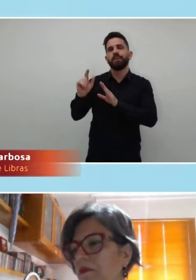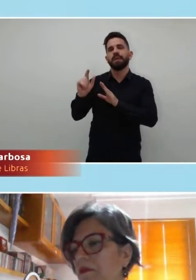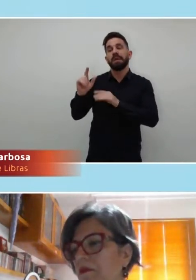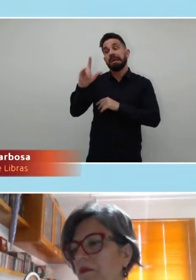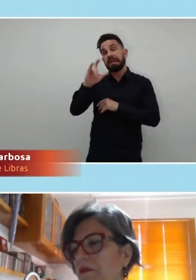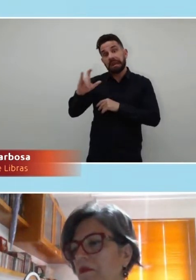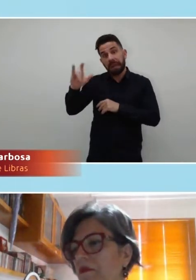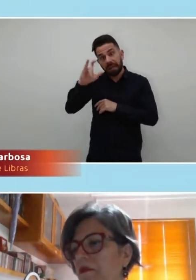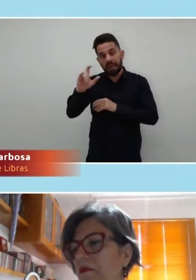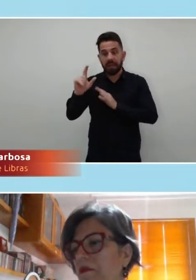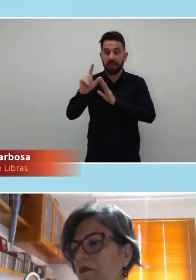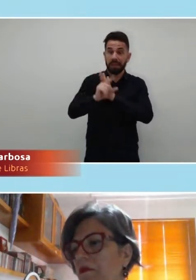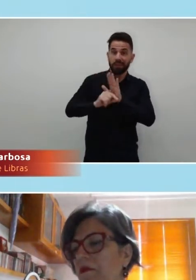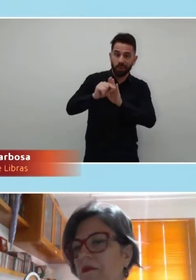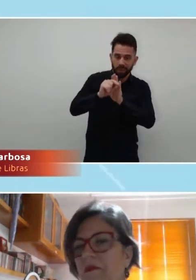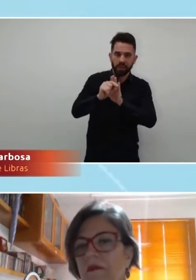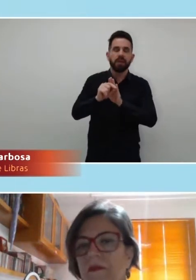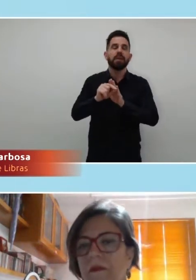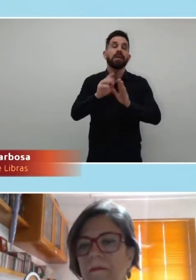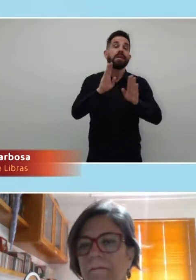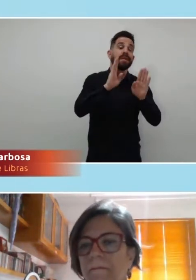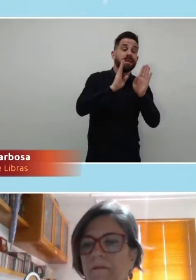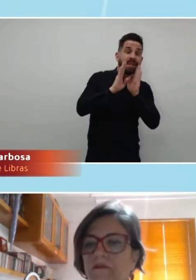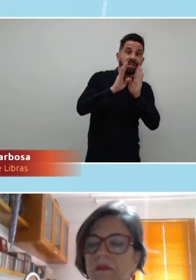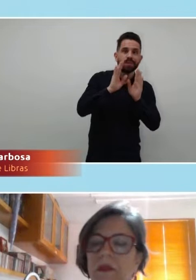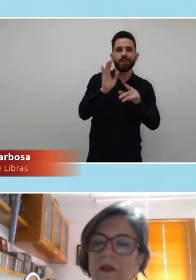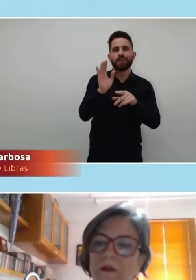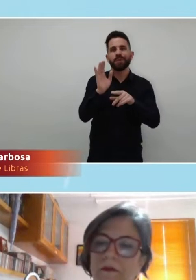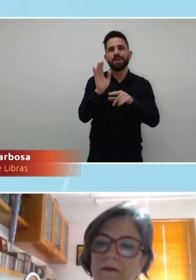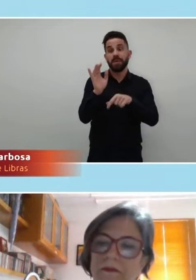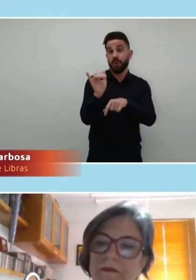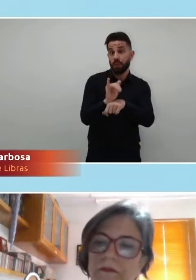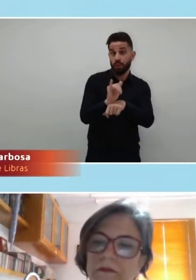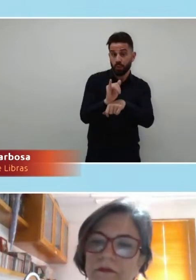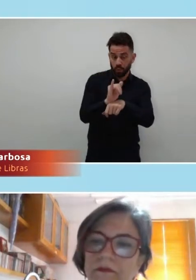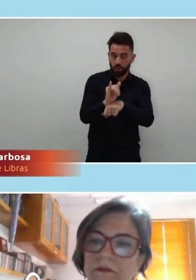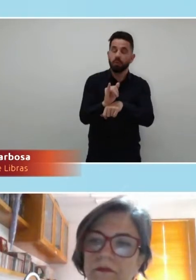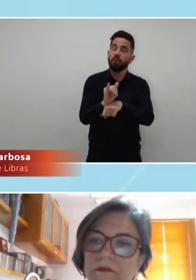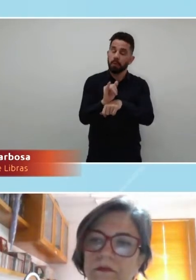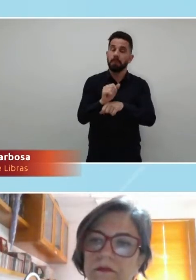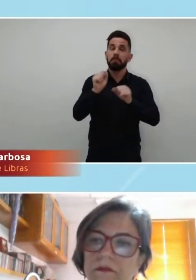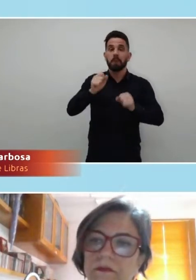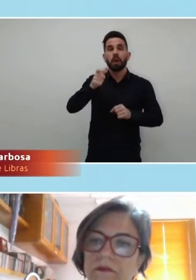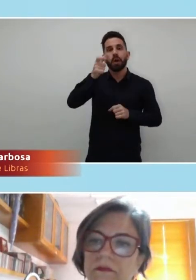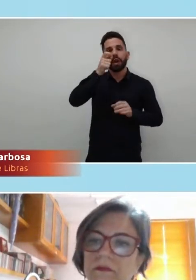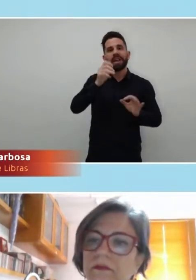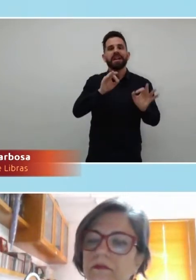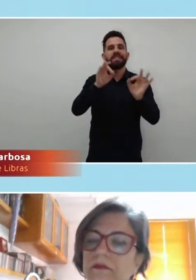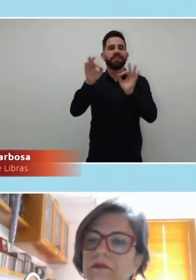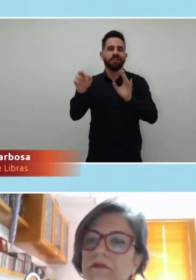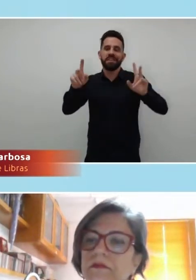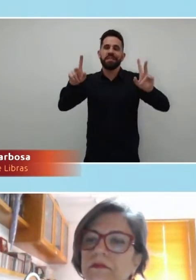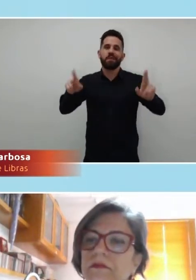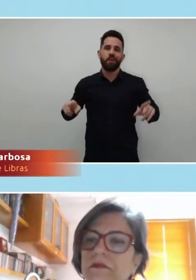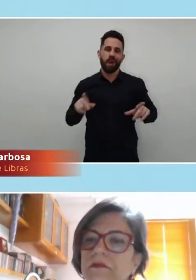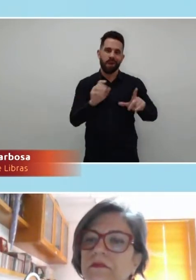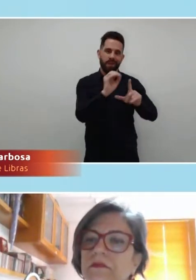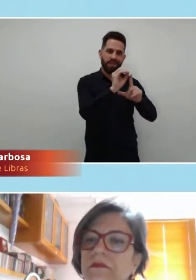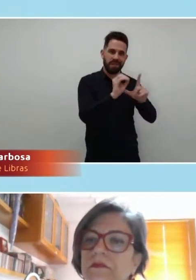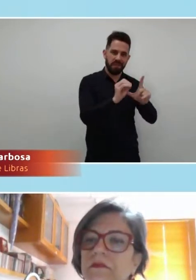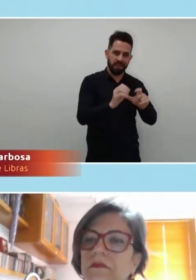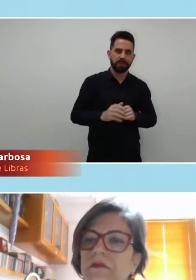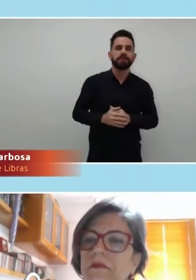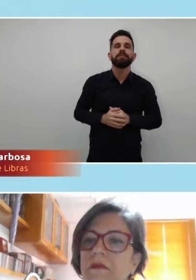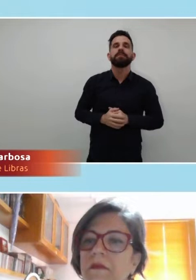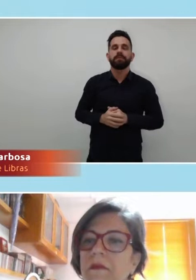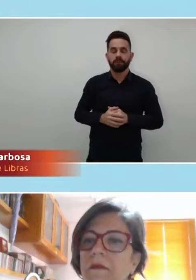no Facebook e no YouTube, o Conexões é transmitido simultaneamente à exibição na TV. E hoje